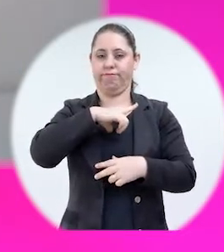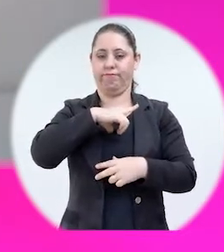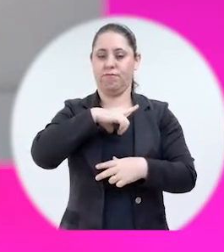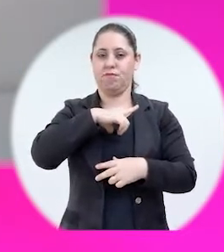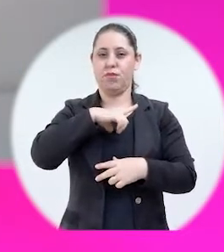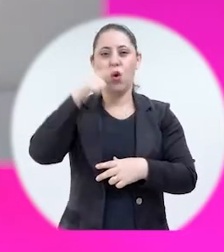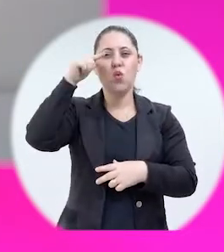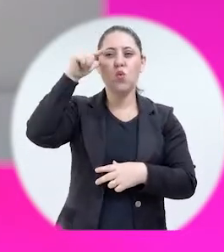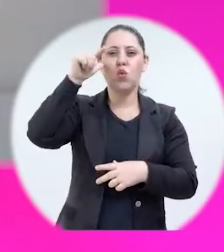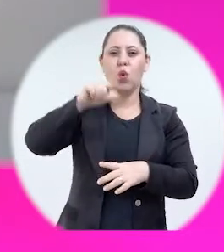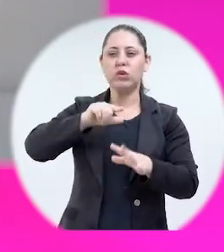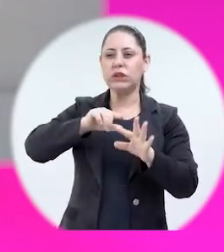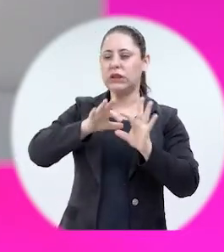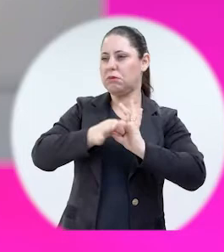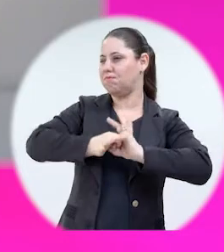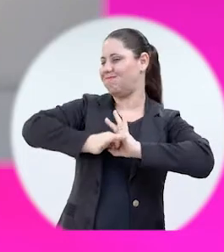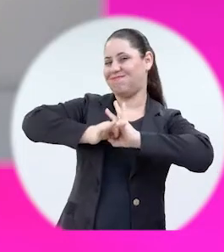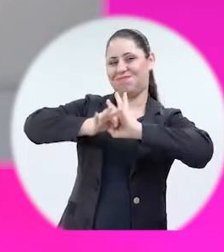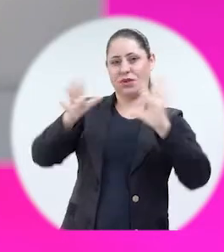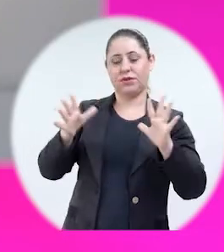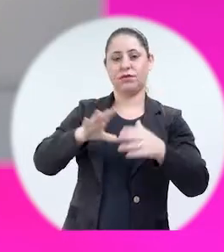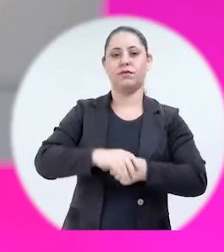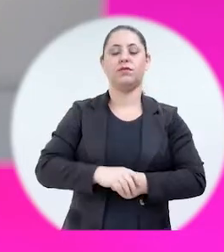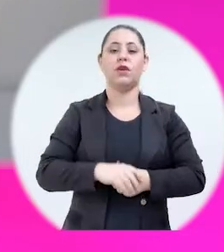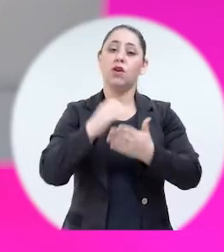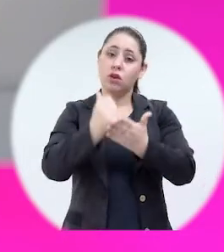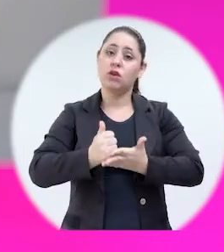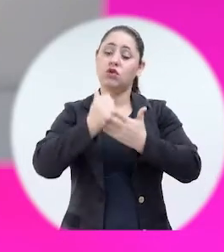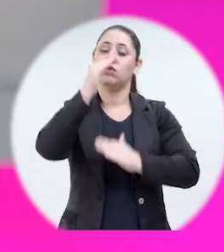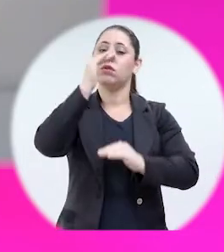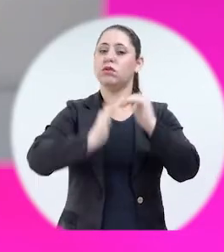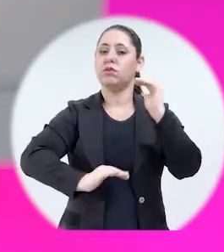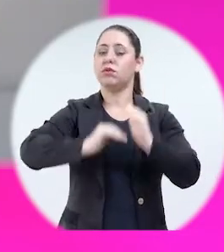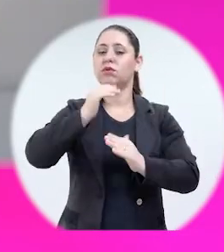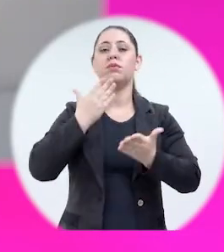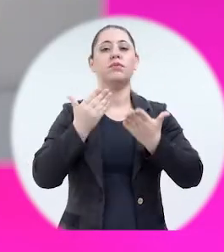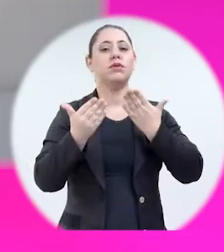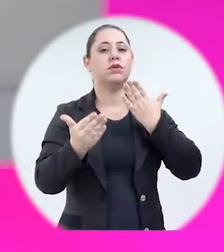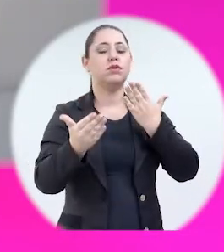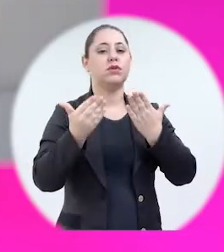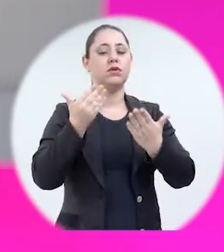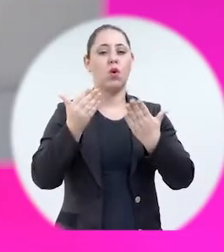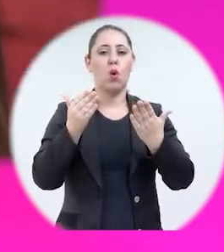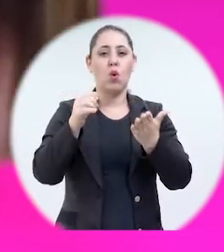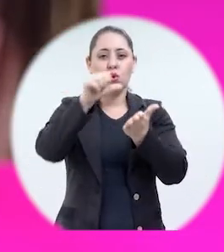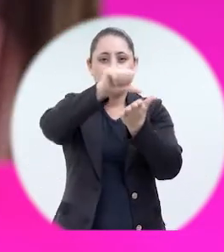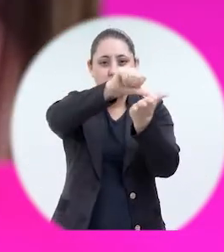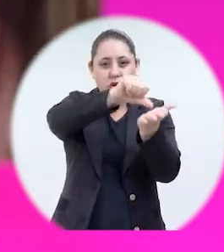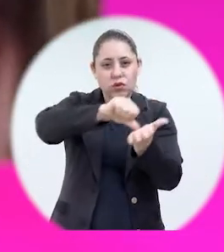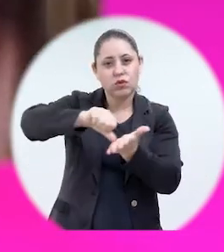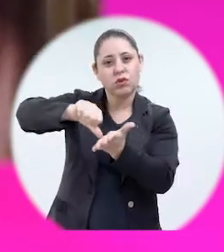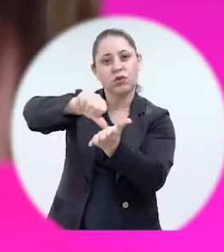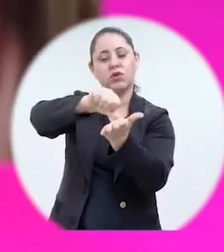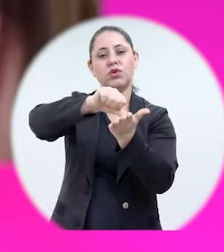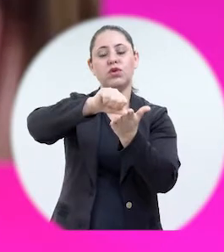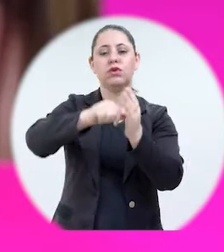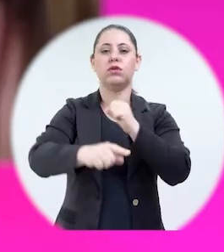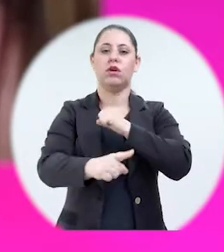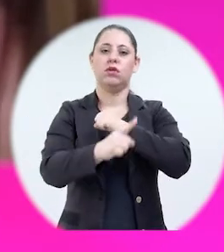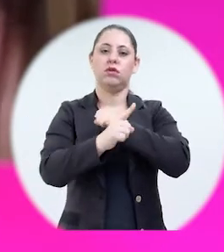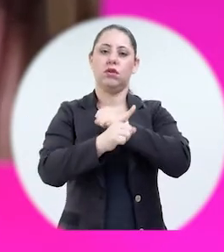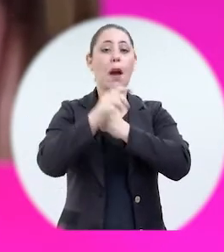sofrendo, para conseguir sair. E isso é com a ajuda de profissionais, de psicólogos, de uma rede